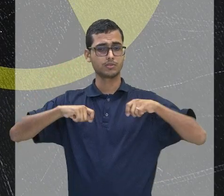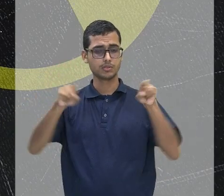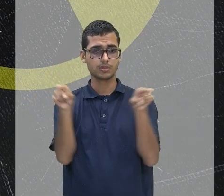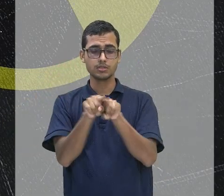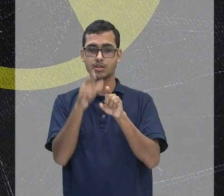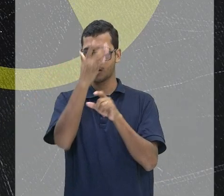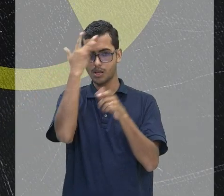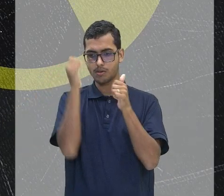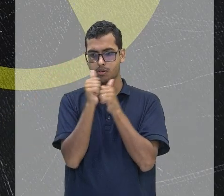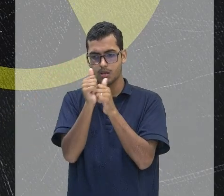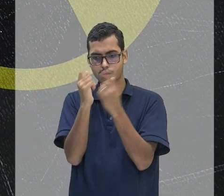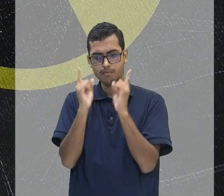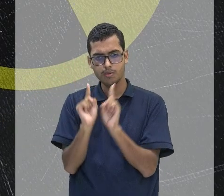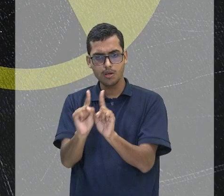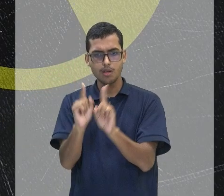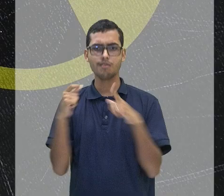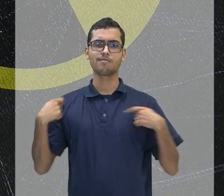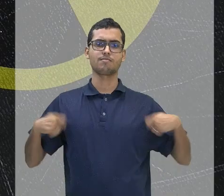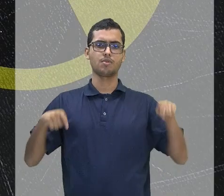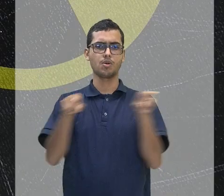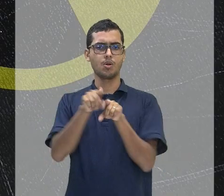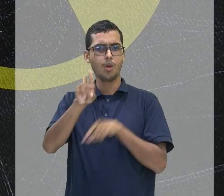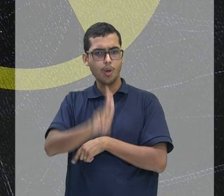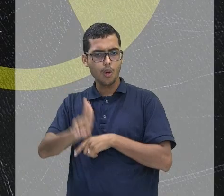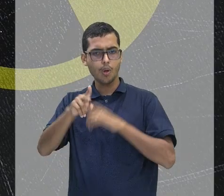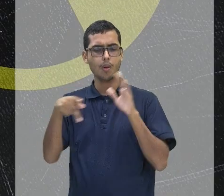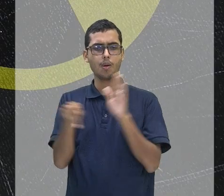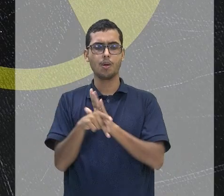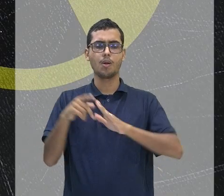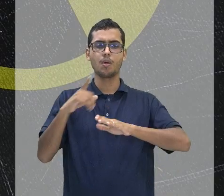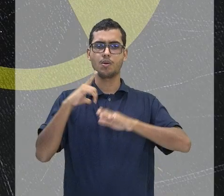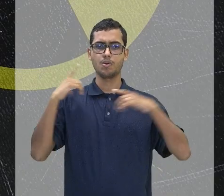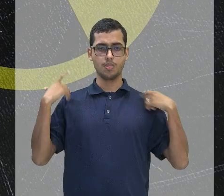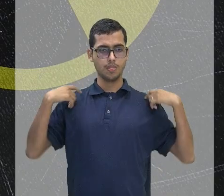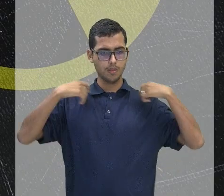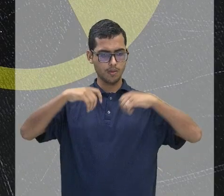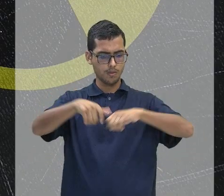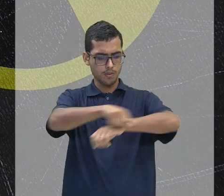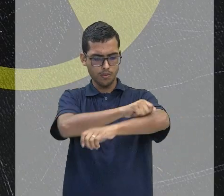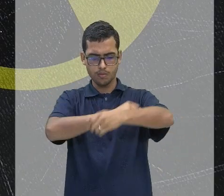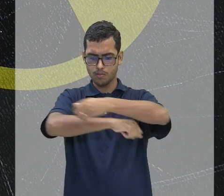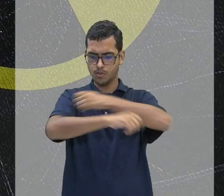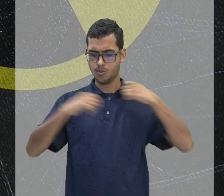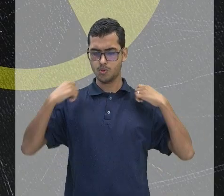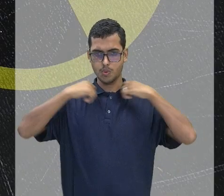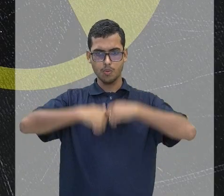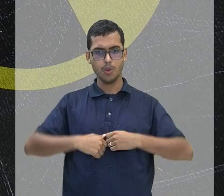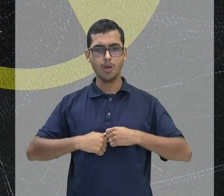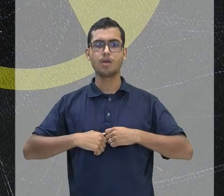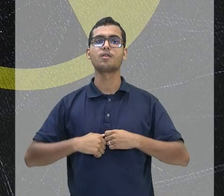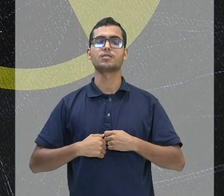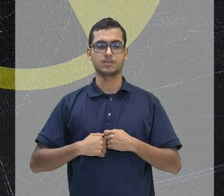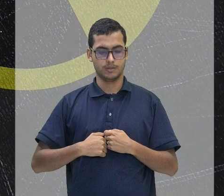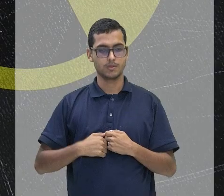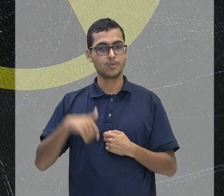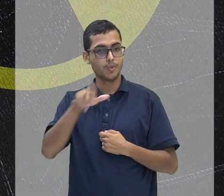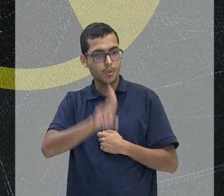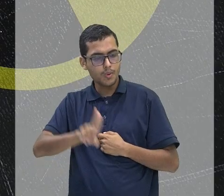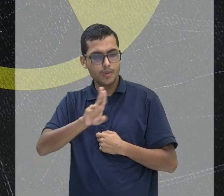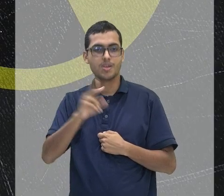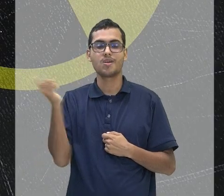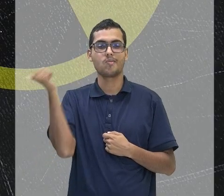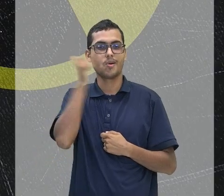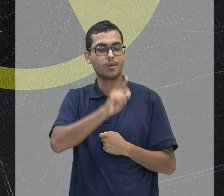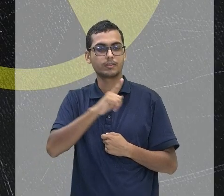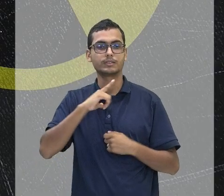acompanhando o paciente precisa usar aqueles avental de chumbo, que é justamente para proteção contra a radiação que